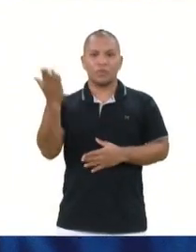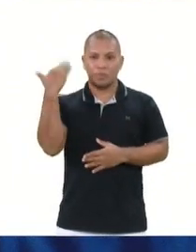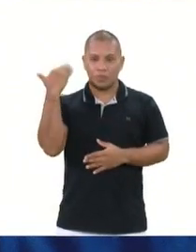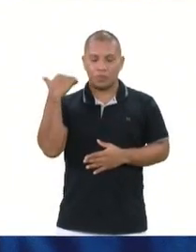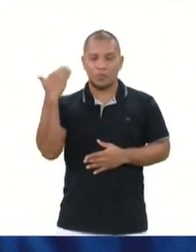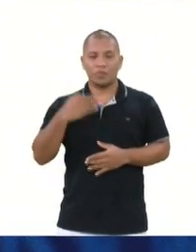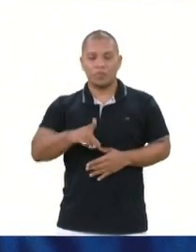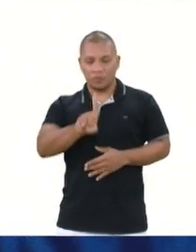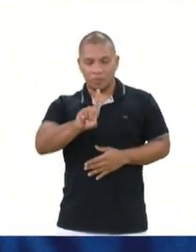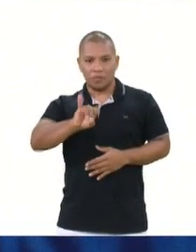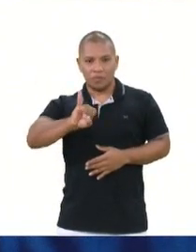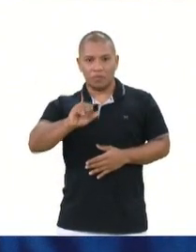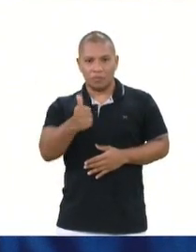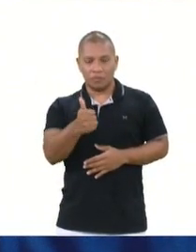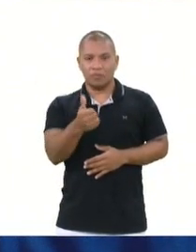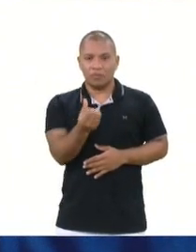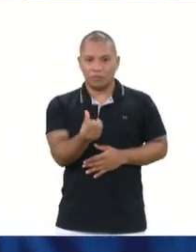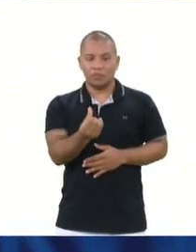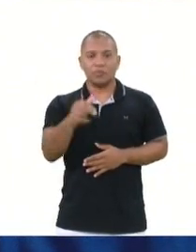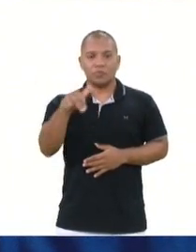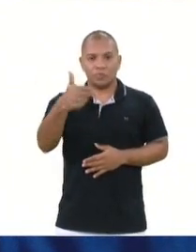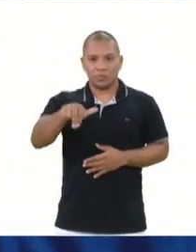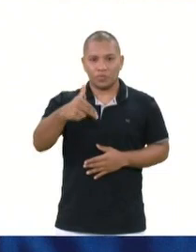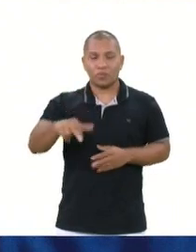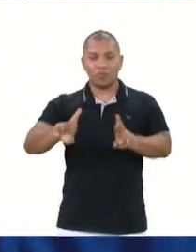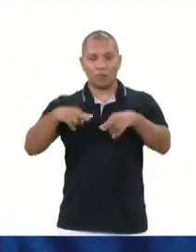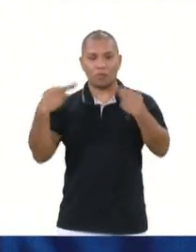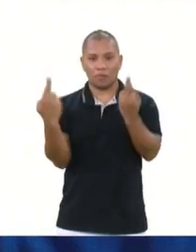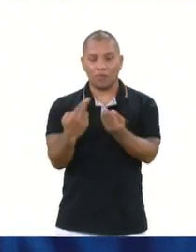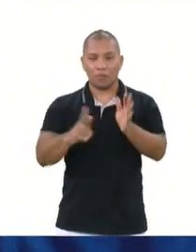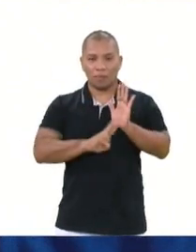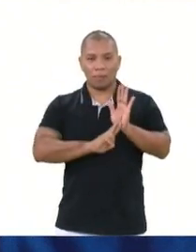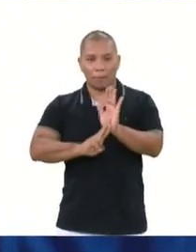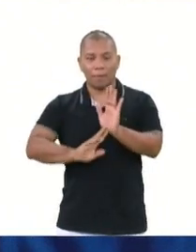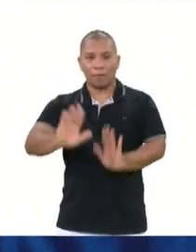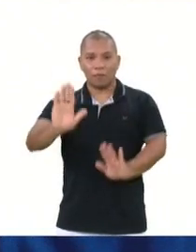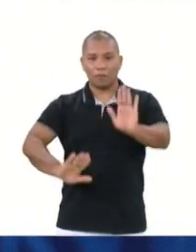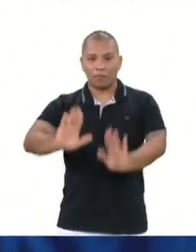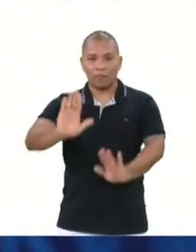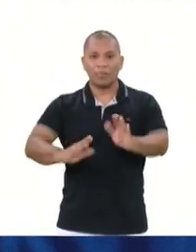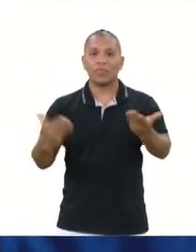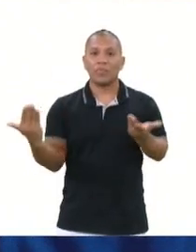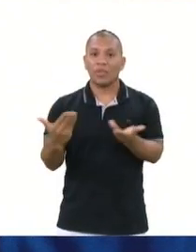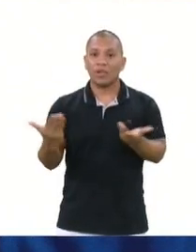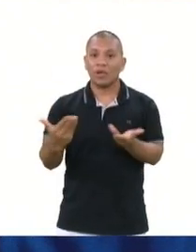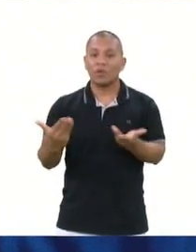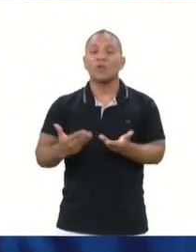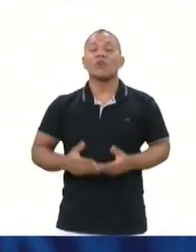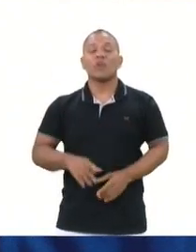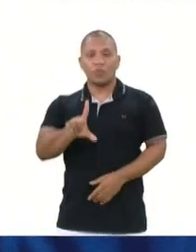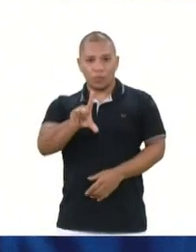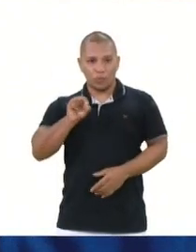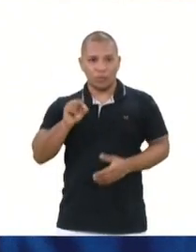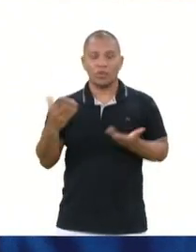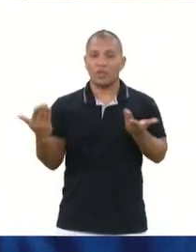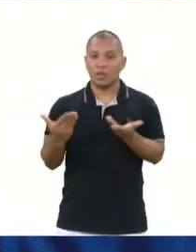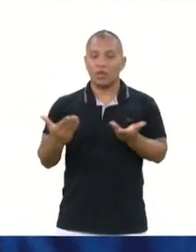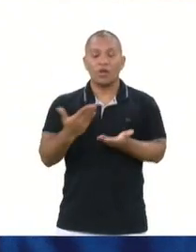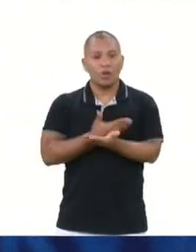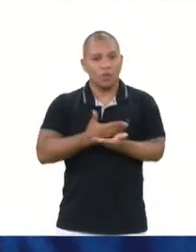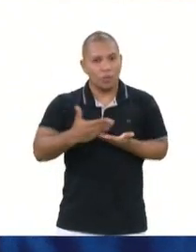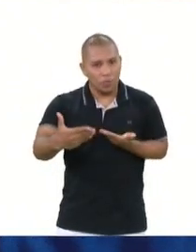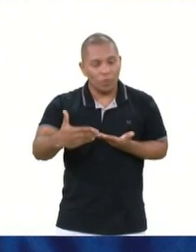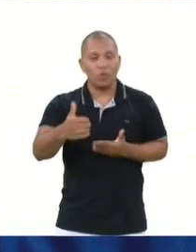reunião com os representantes dos candidatos. Bom, conforme esse sorteio, então, o primeiro candidato